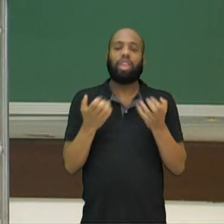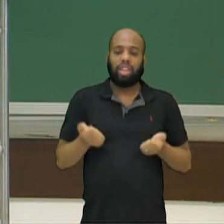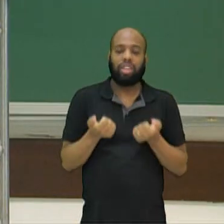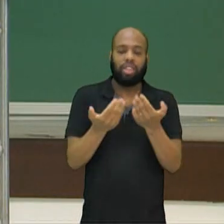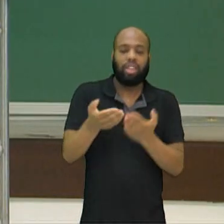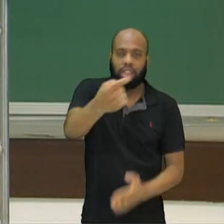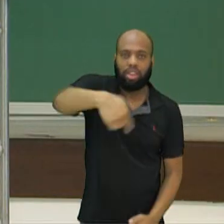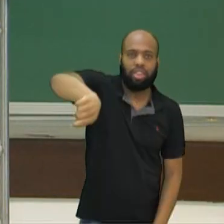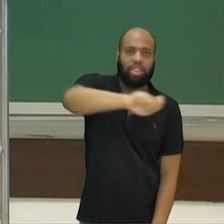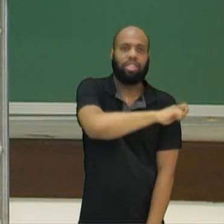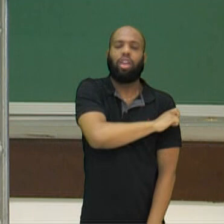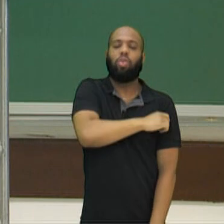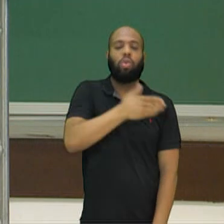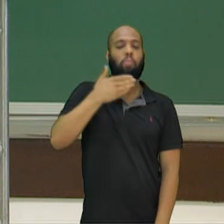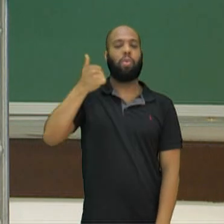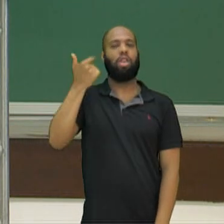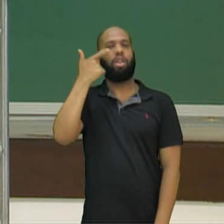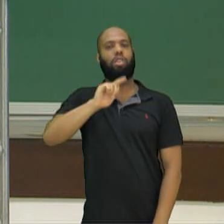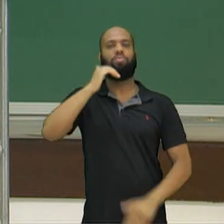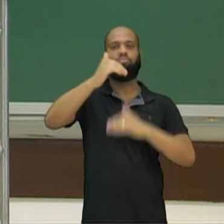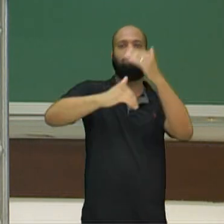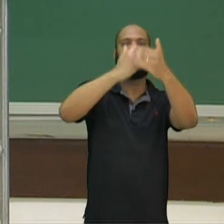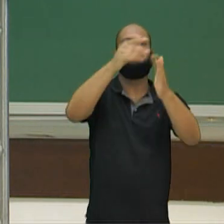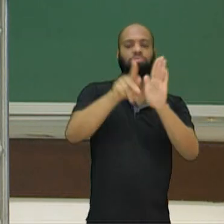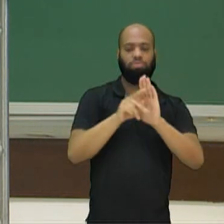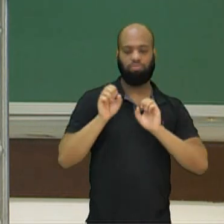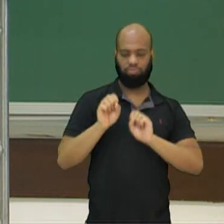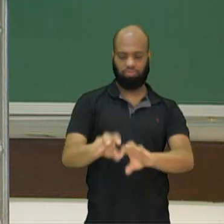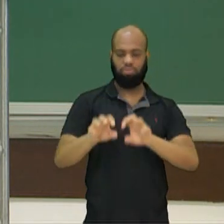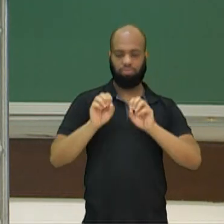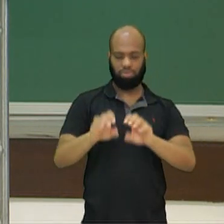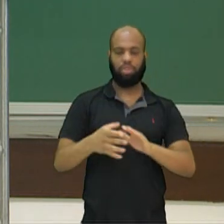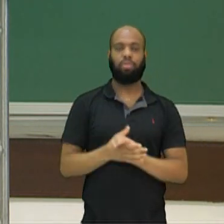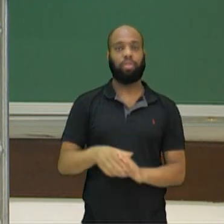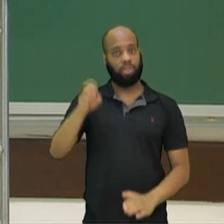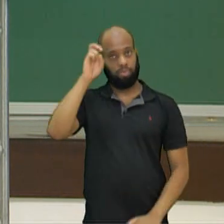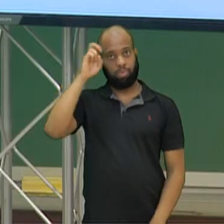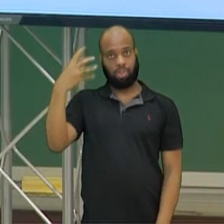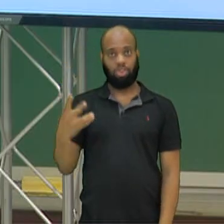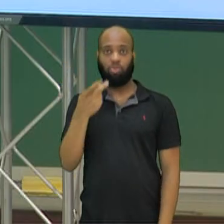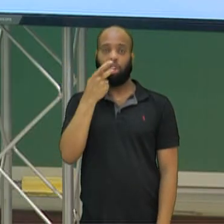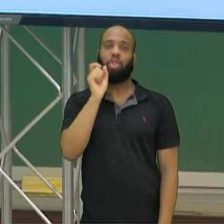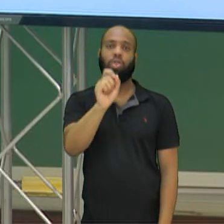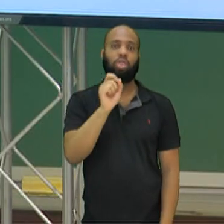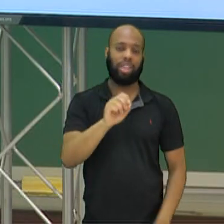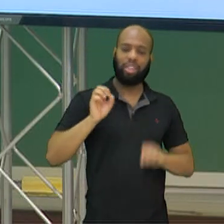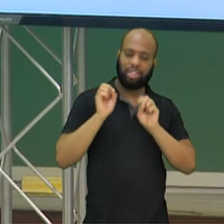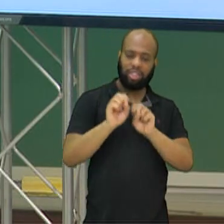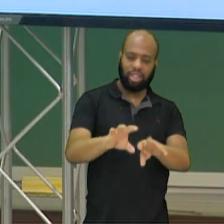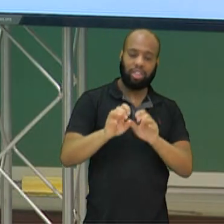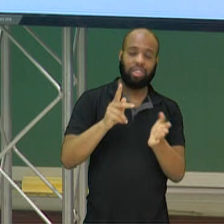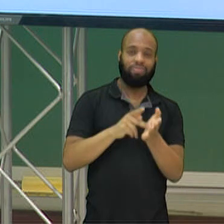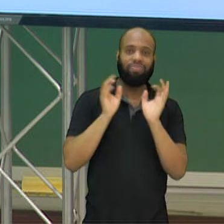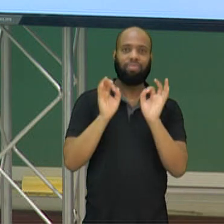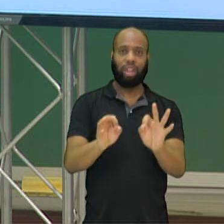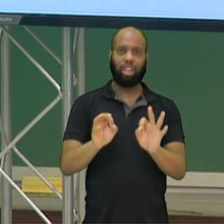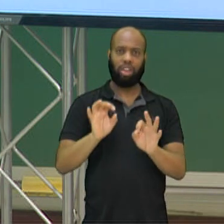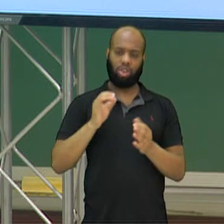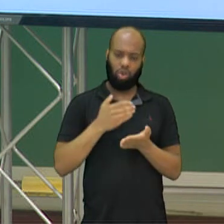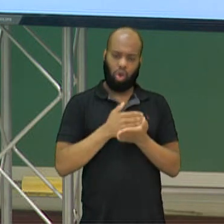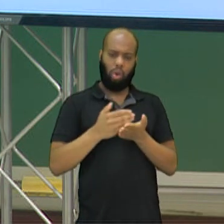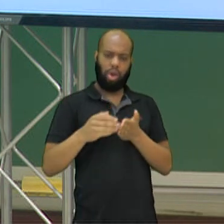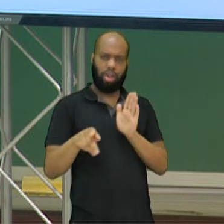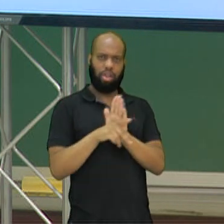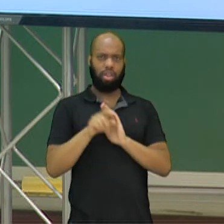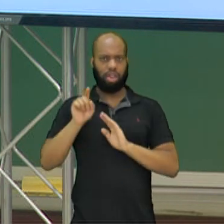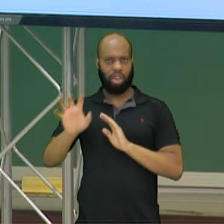vocês um melhor desenvolvimento de ensino, ok? E o Piaget vai dizer o quê? Que o ensino de verdade não acontece a partir desse